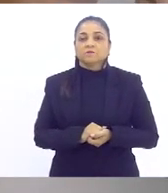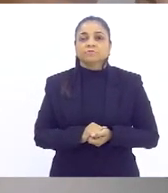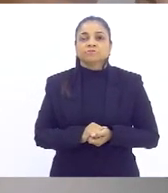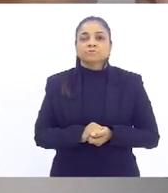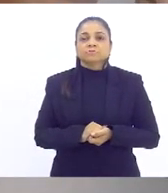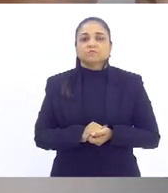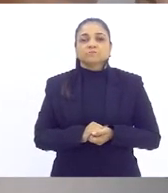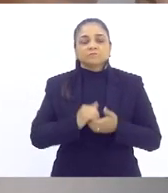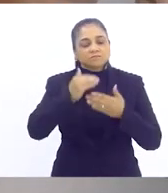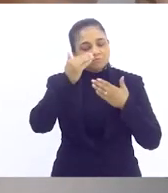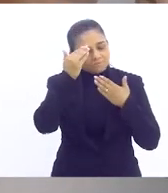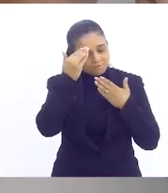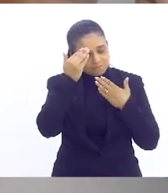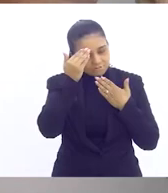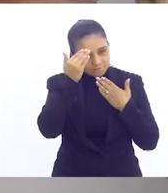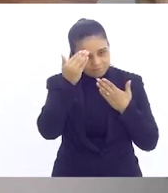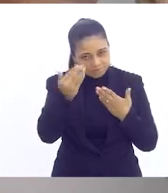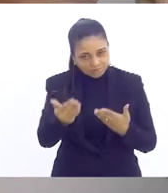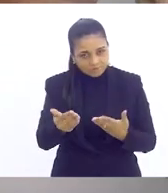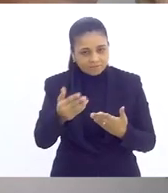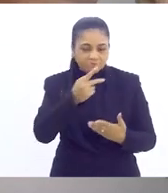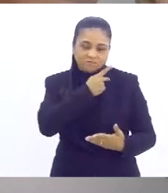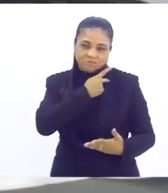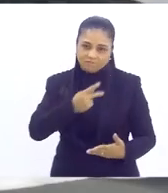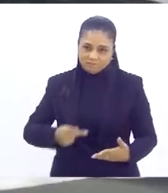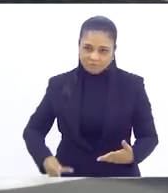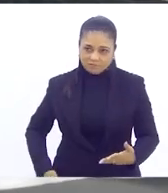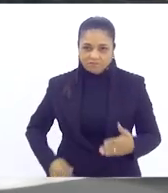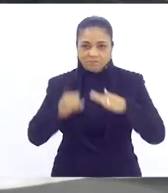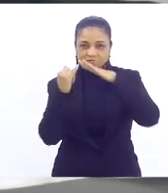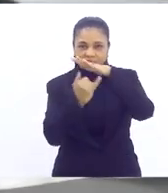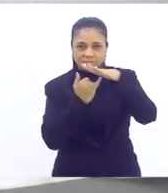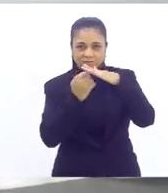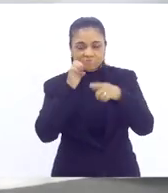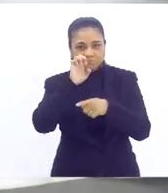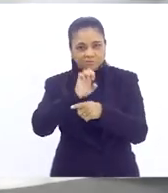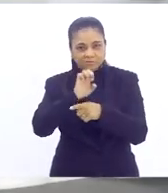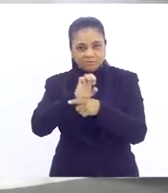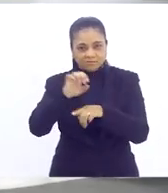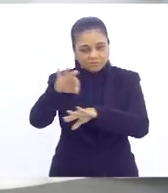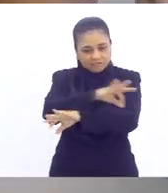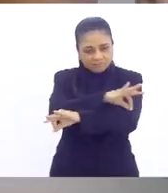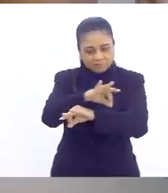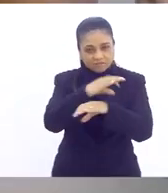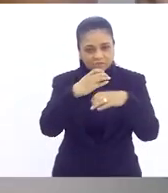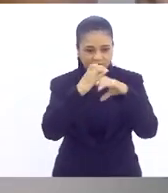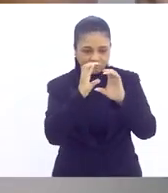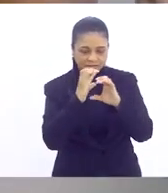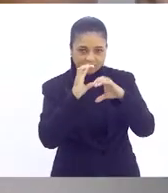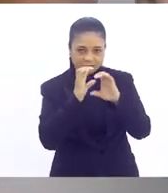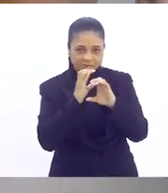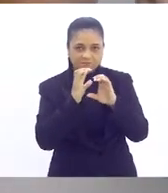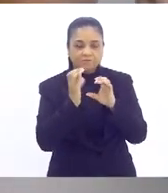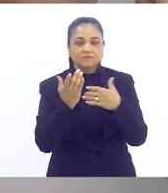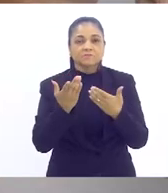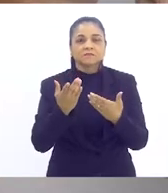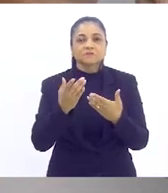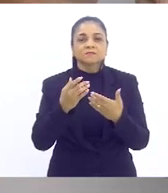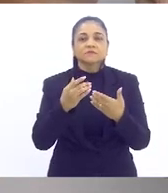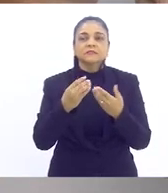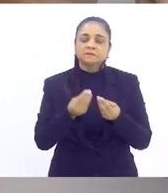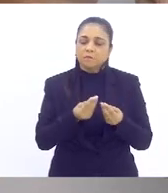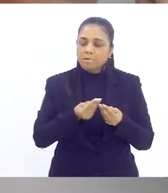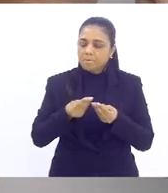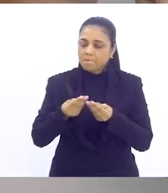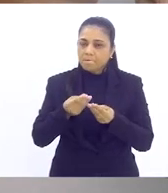agradecendo aqui ao Presidente do Instituto Estadual de Engenharia e arquitetura eu queria passar